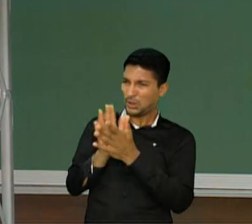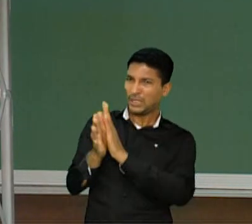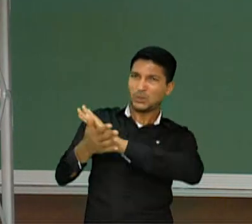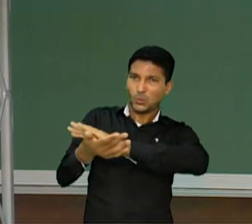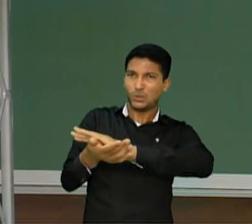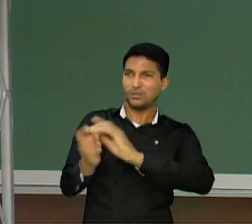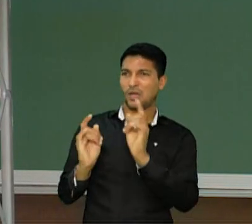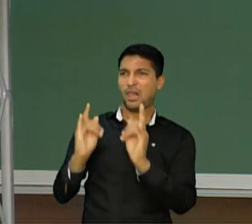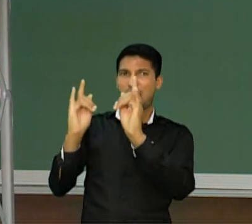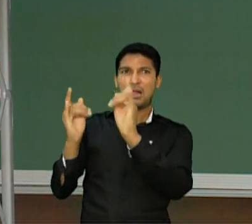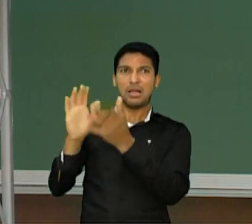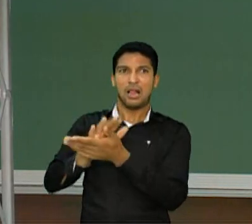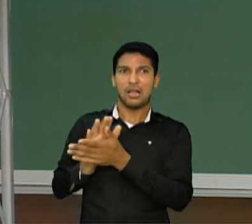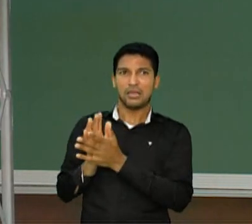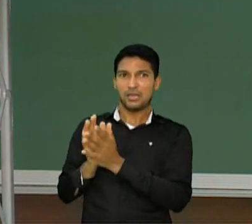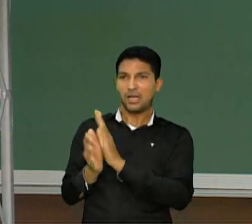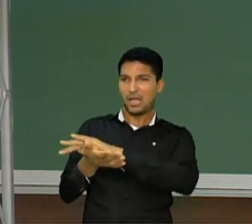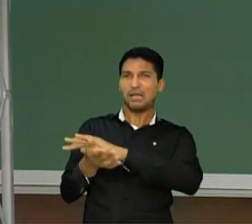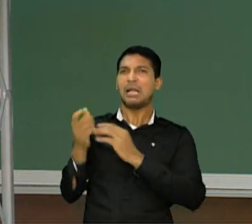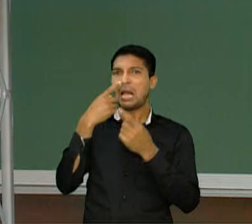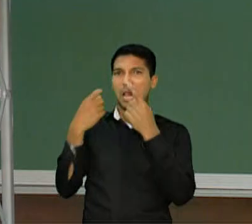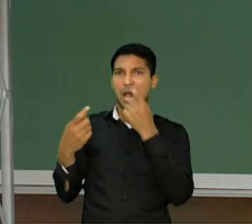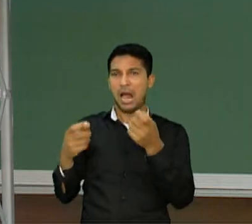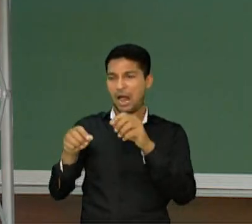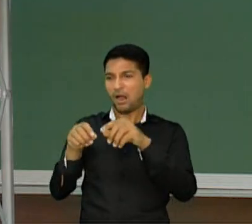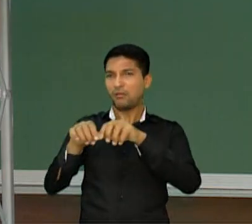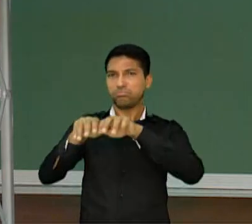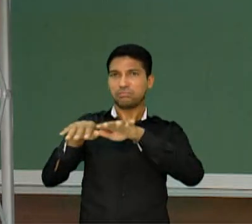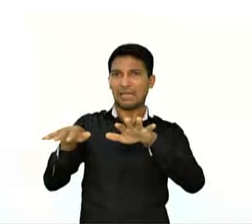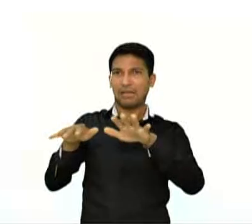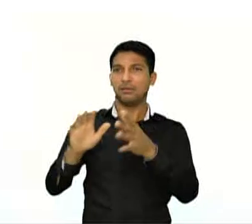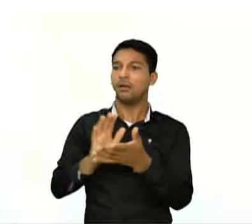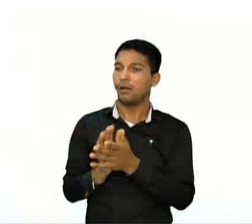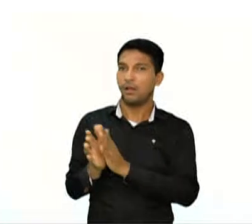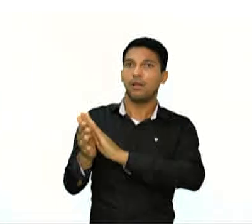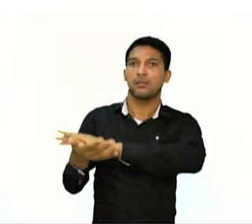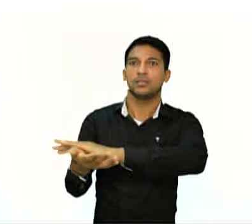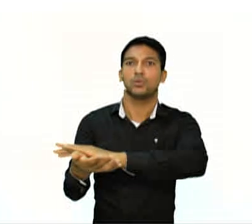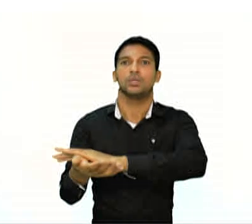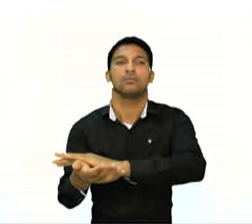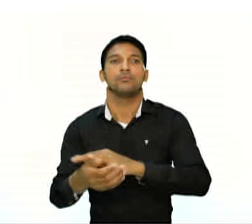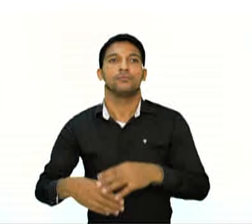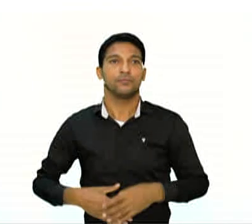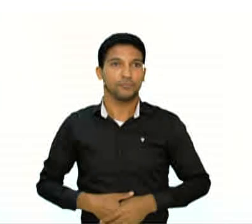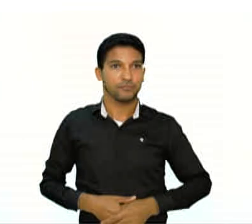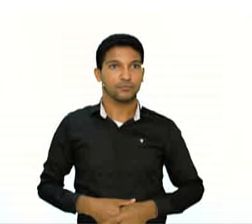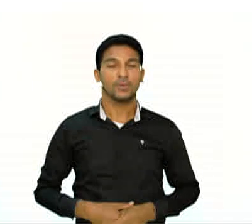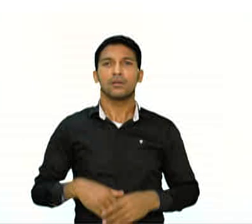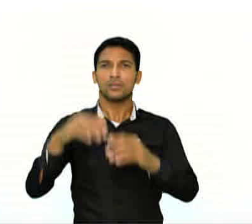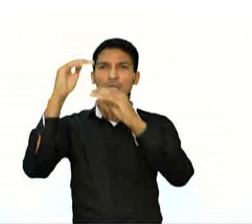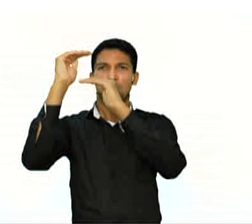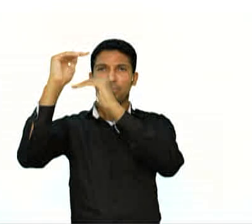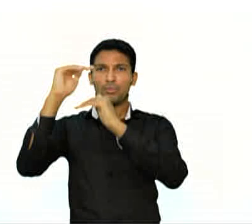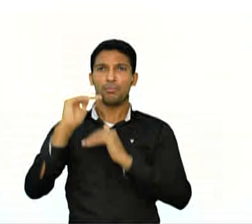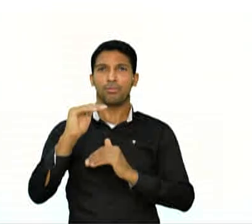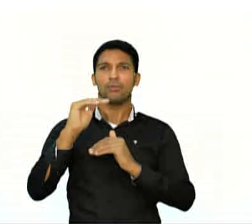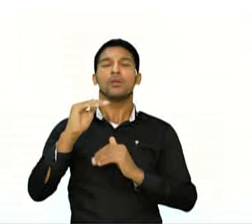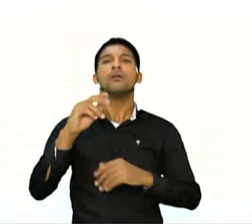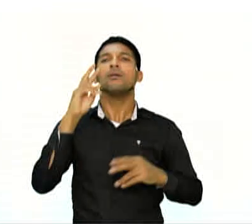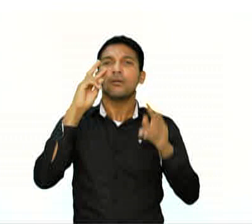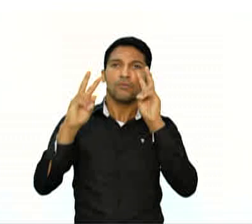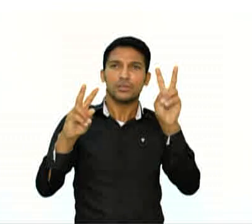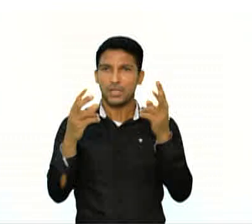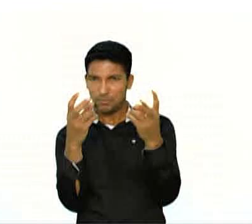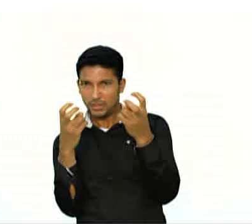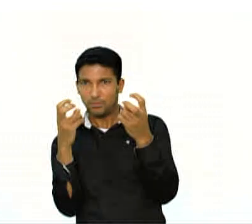são pessoas identificando que literalmente foi destruído um lugar. Dentro desta charge, o que deve